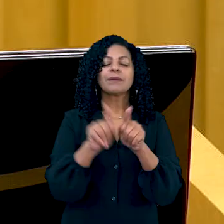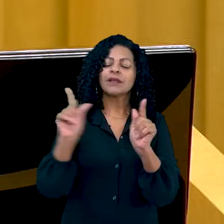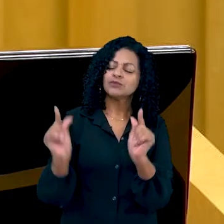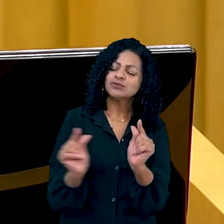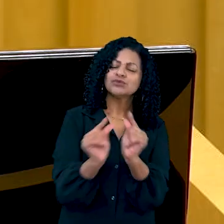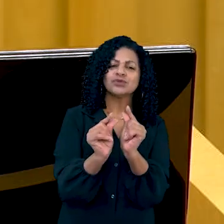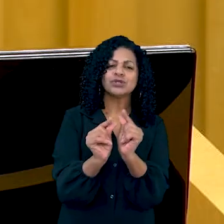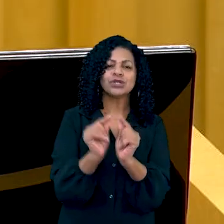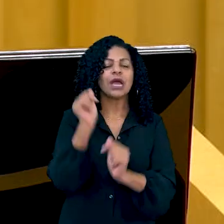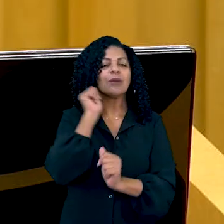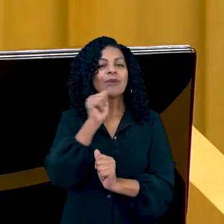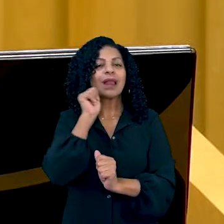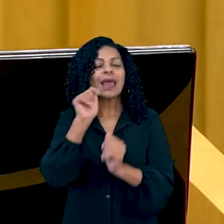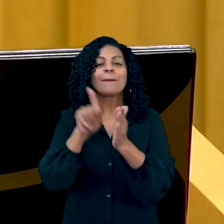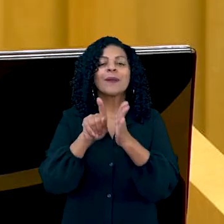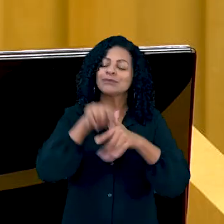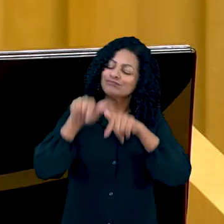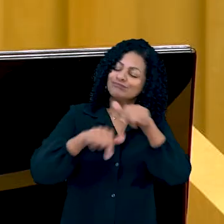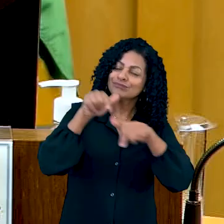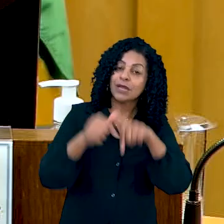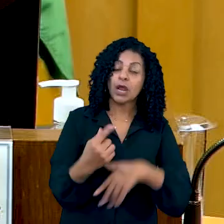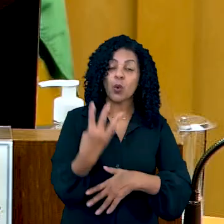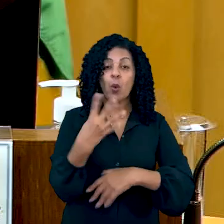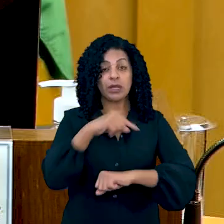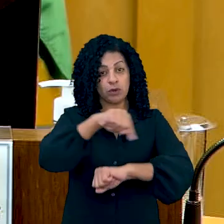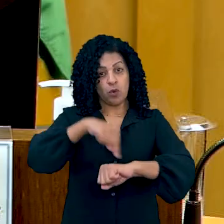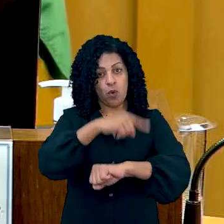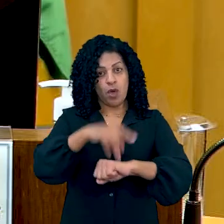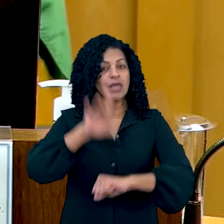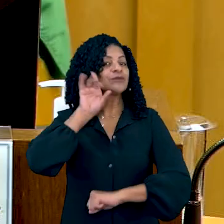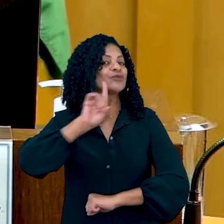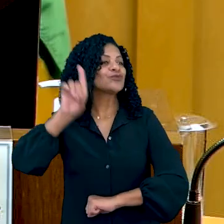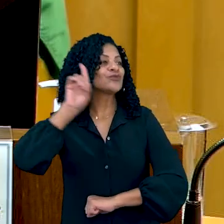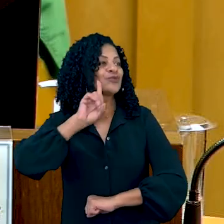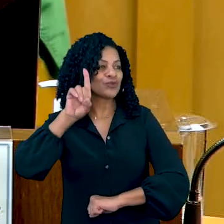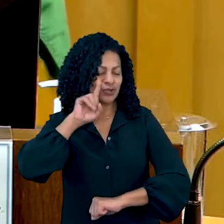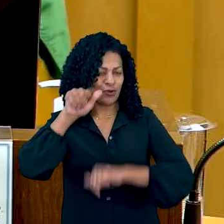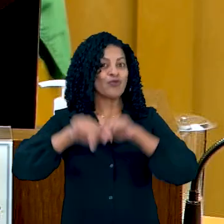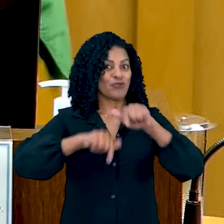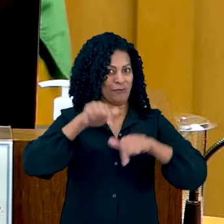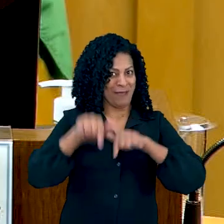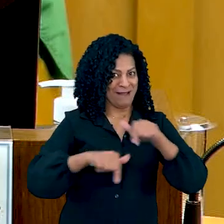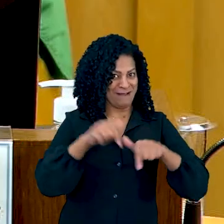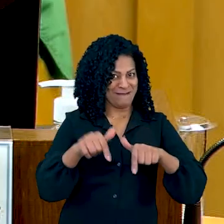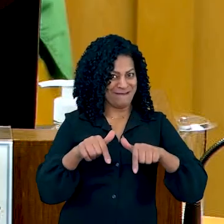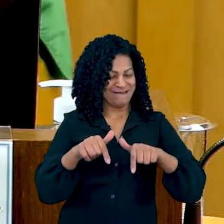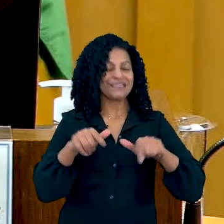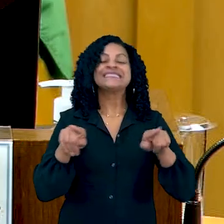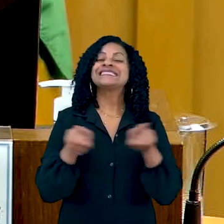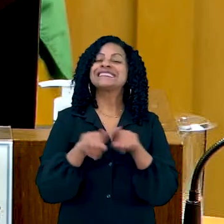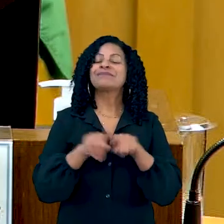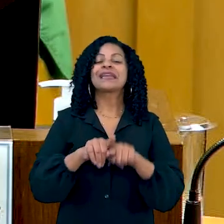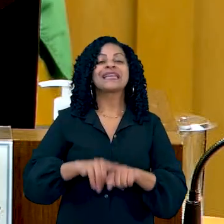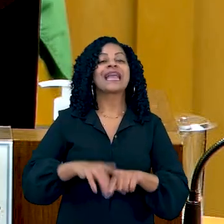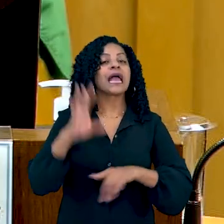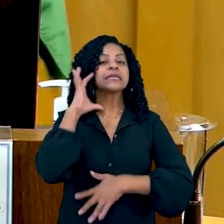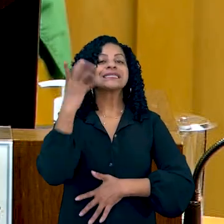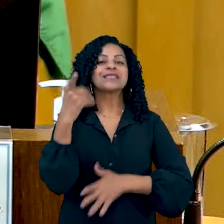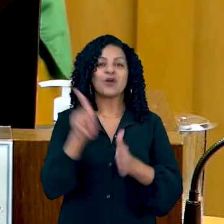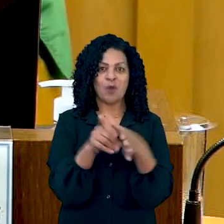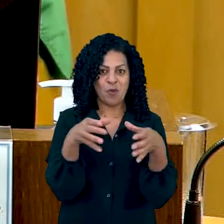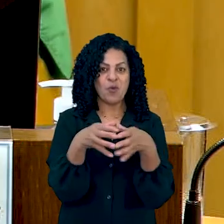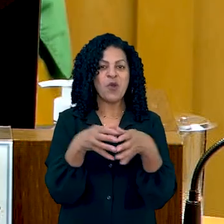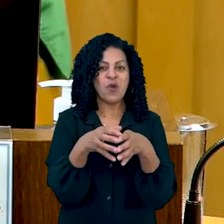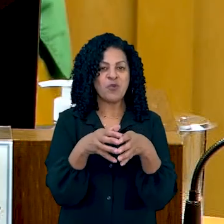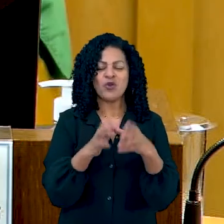reduzir imediatamente a jornada da bancária para 4 horas diárias, mantendo a remuneração. A decisão